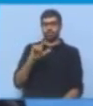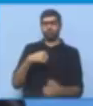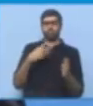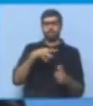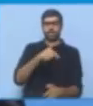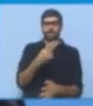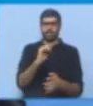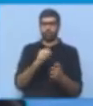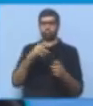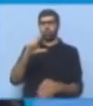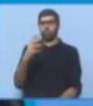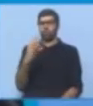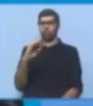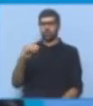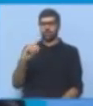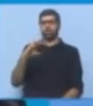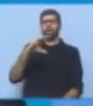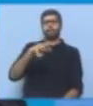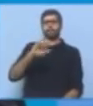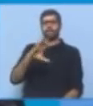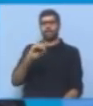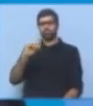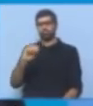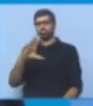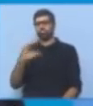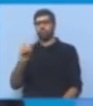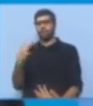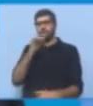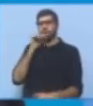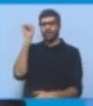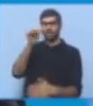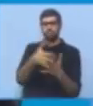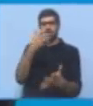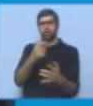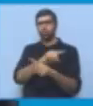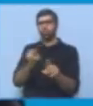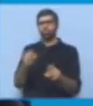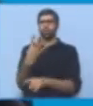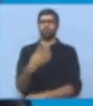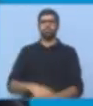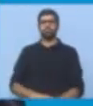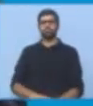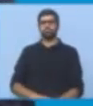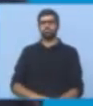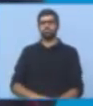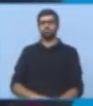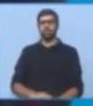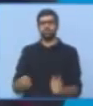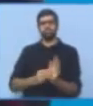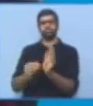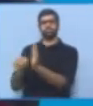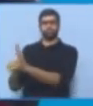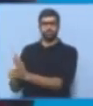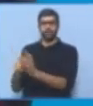Lucas, Marcos e João, não são assim tantas como isso, mas o batismo aparece em todos. E lá está, e já agora, já vai